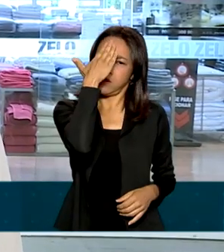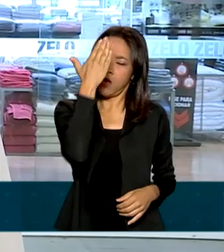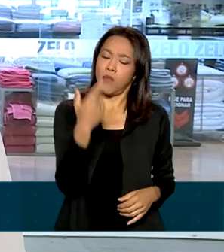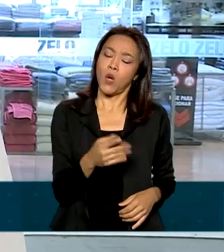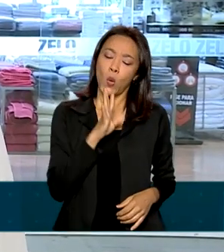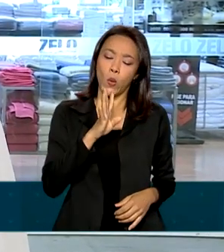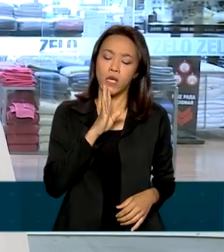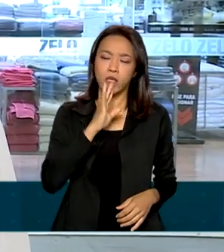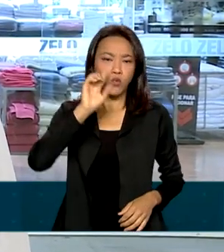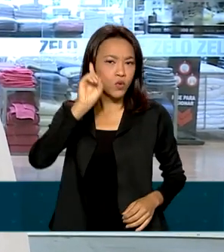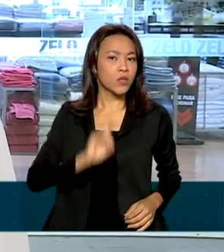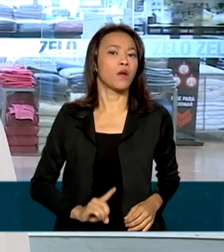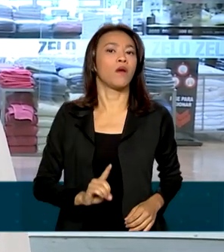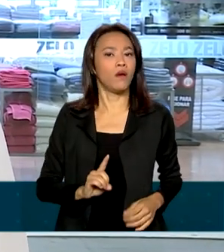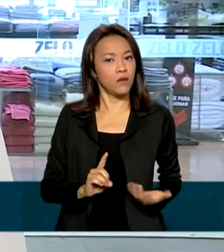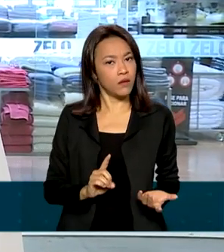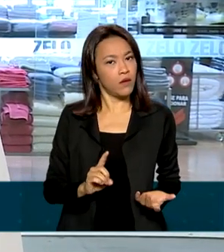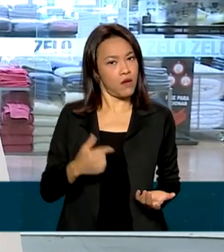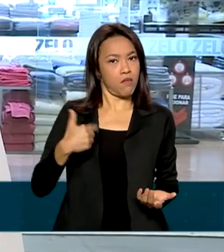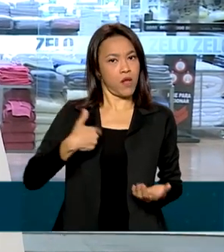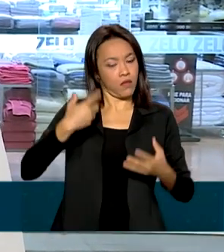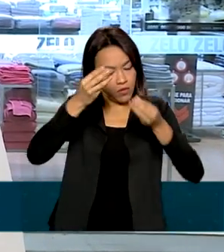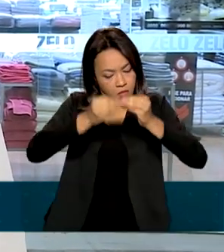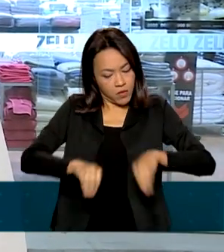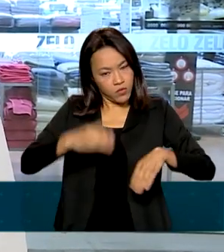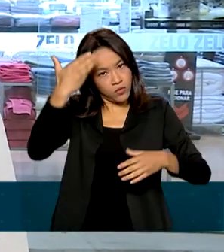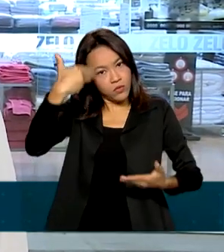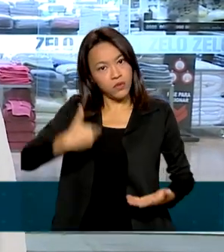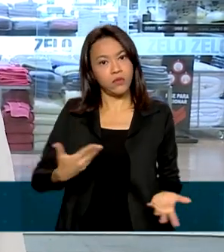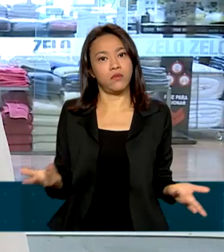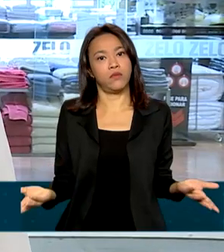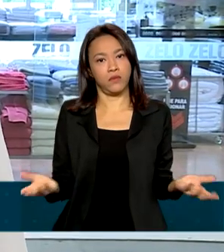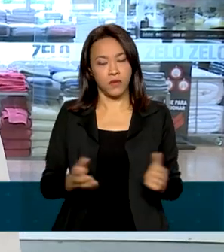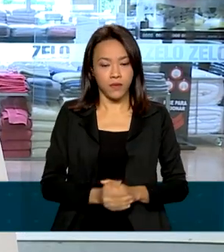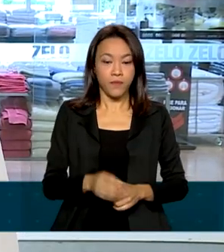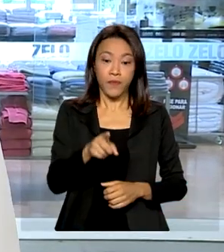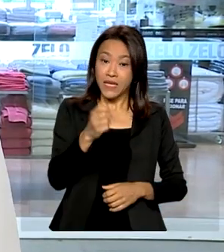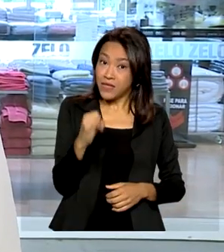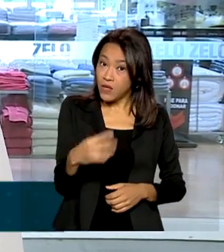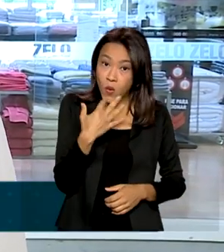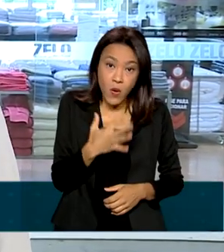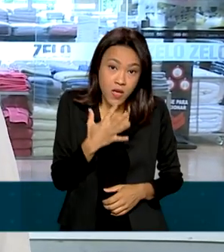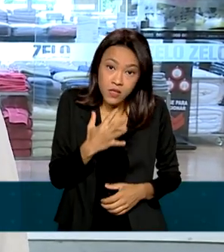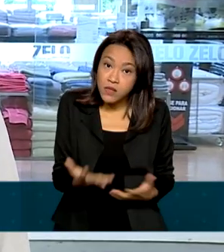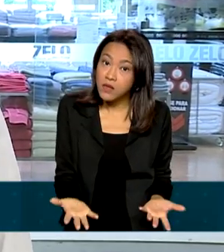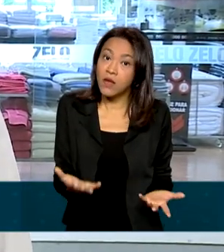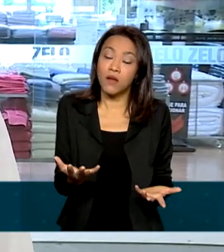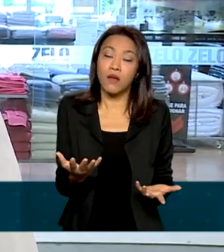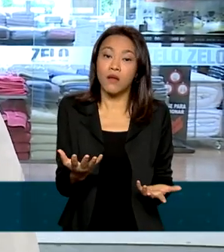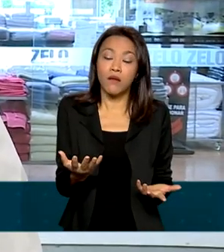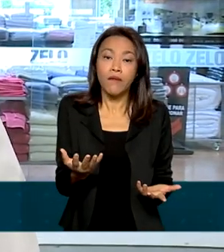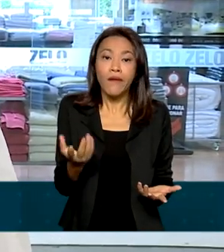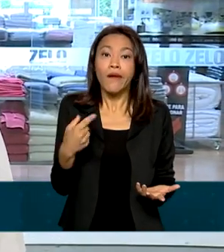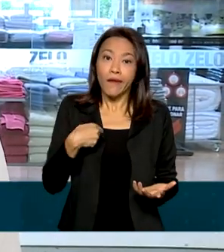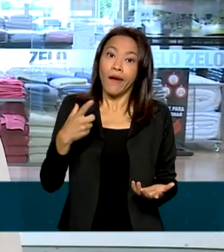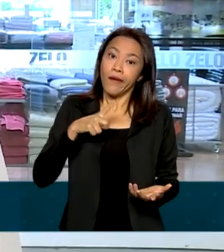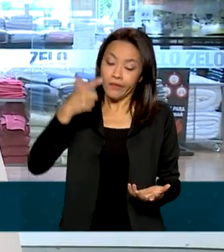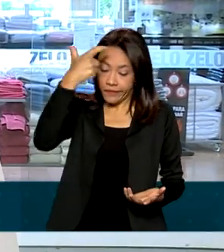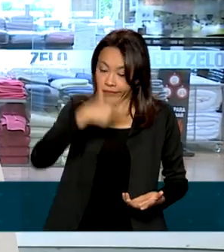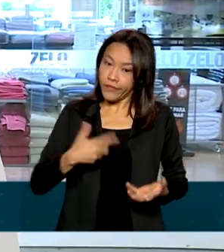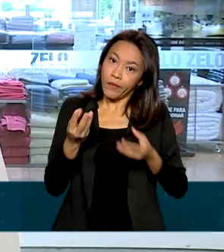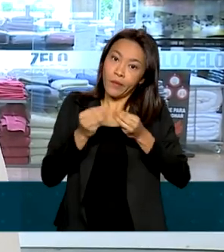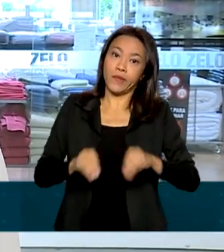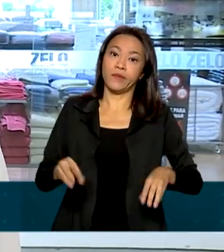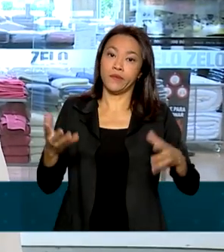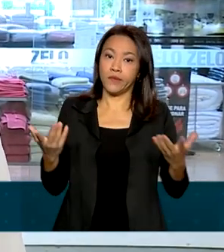conhecer os direitos do consumidor para não sair prejudicado. Se a gente não conhecer, a gente não consegue, deixa calote vir, né?